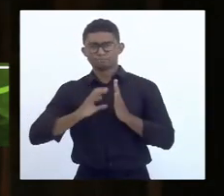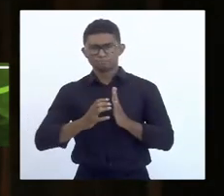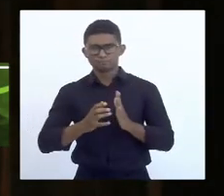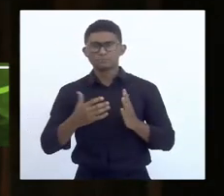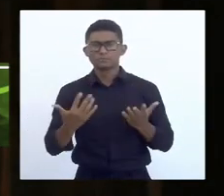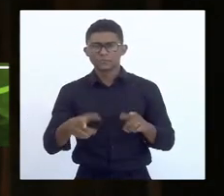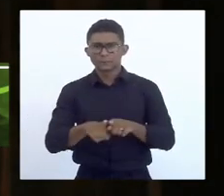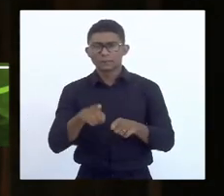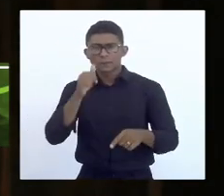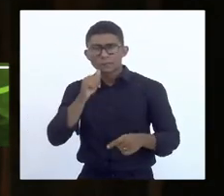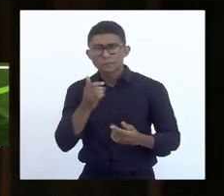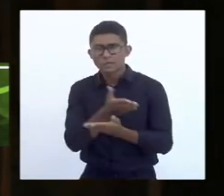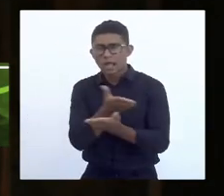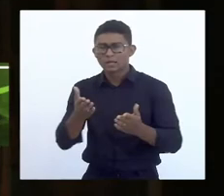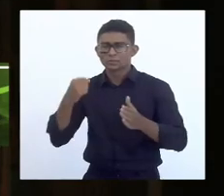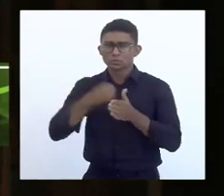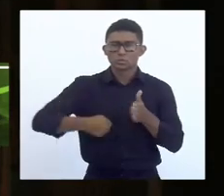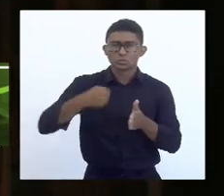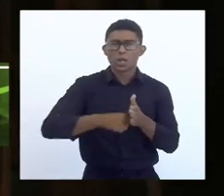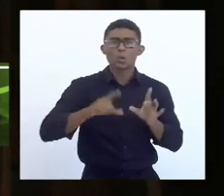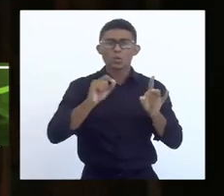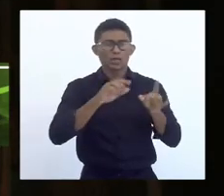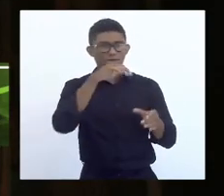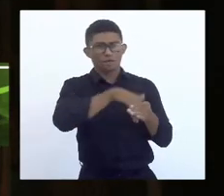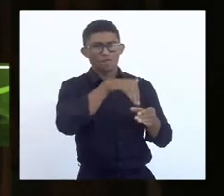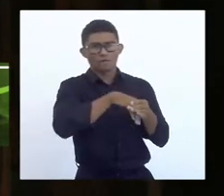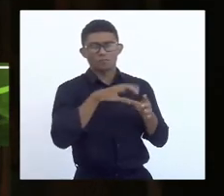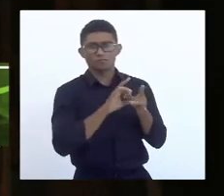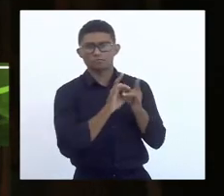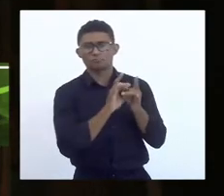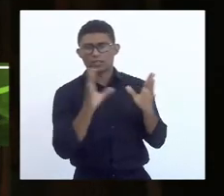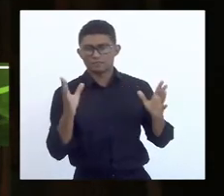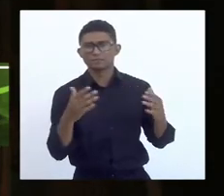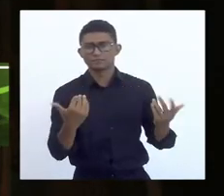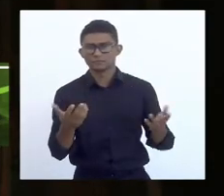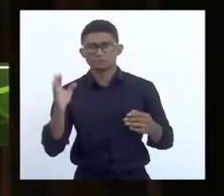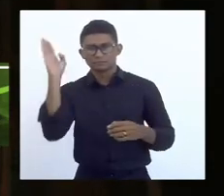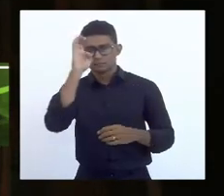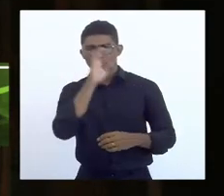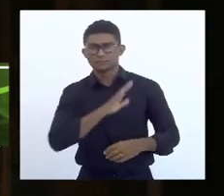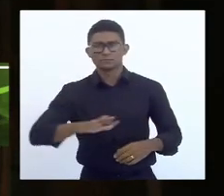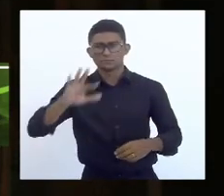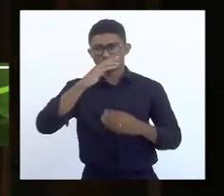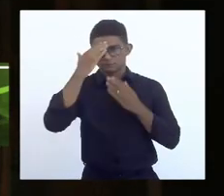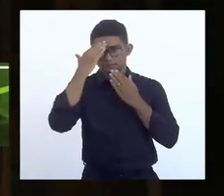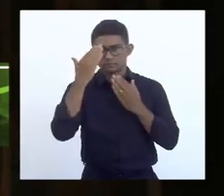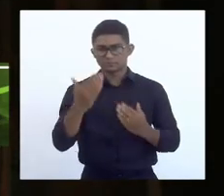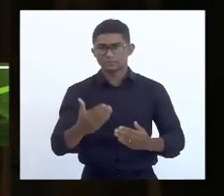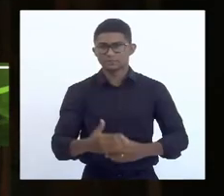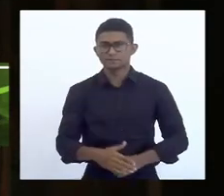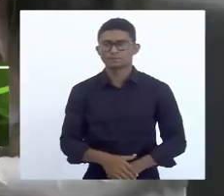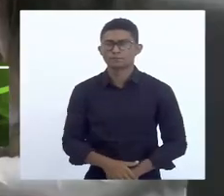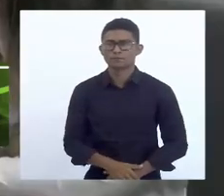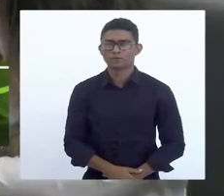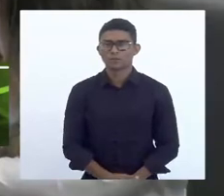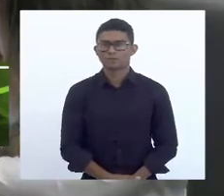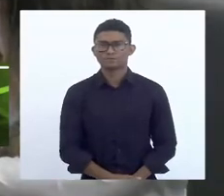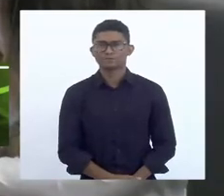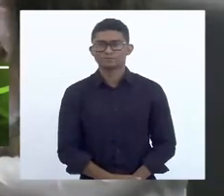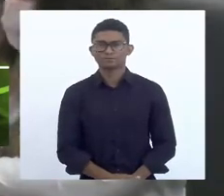mulheres a luta pela democracia e por uma democracia que chegue finalmente a todos os brasileiros. Obrigada.